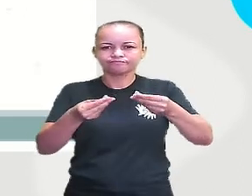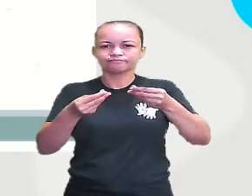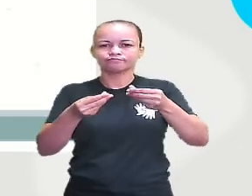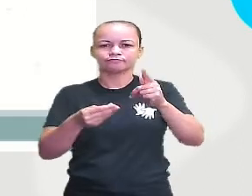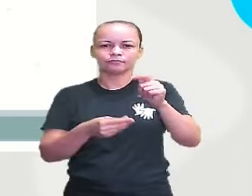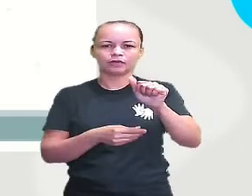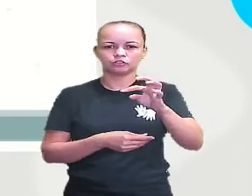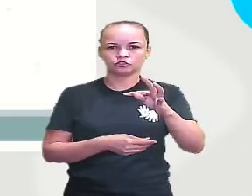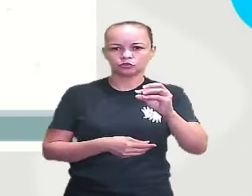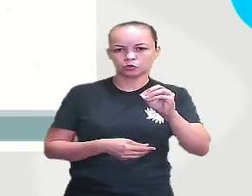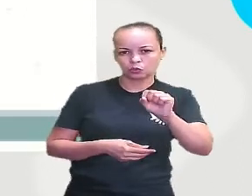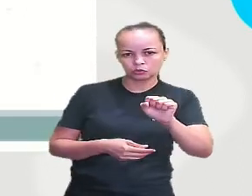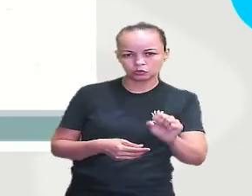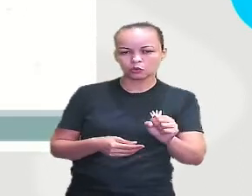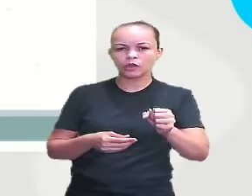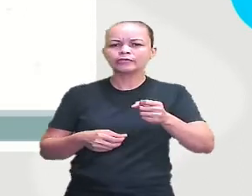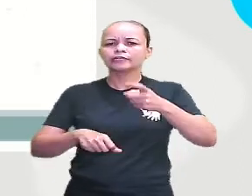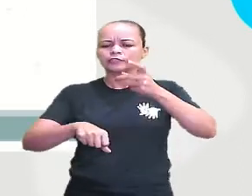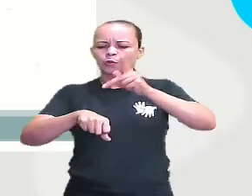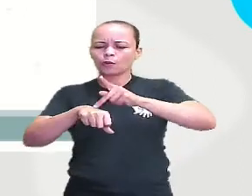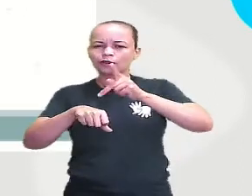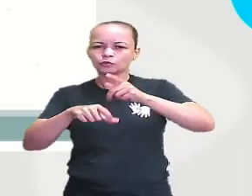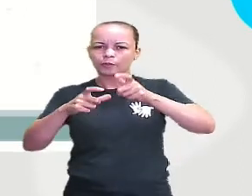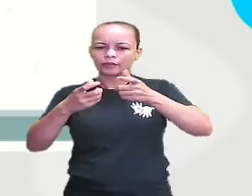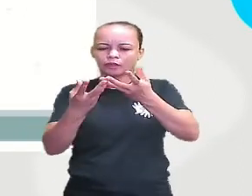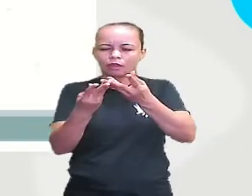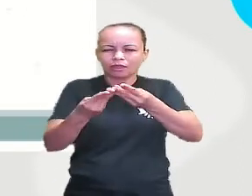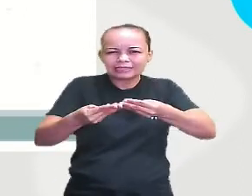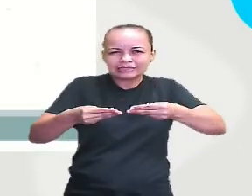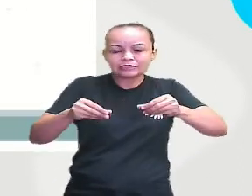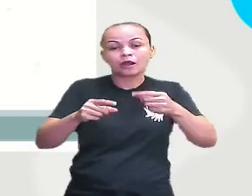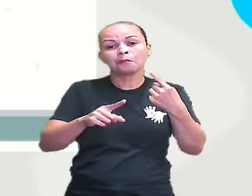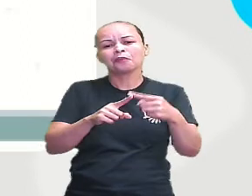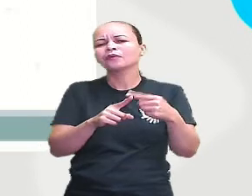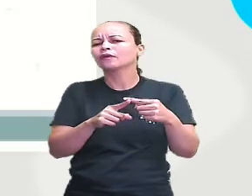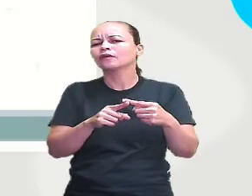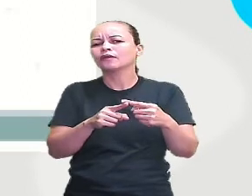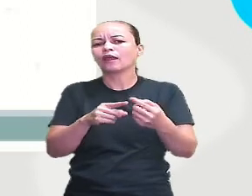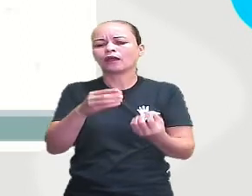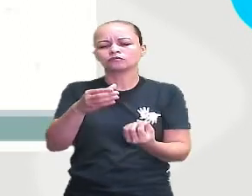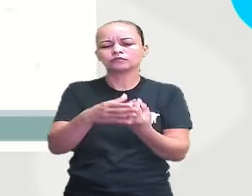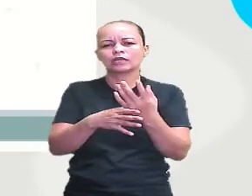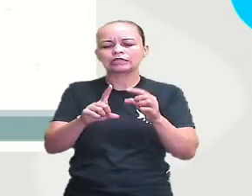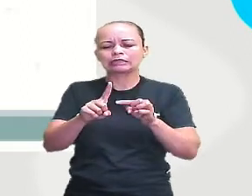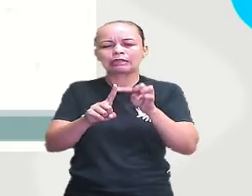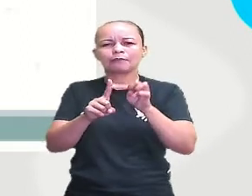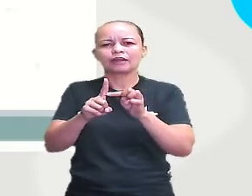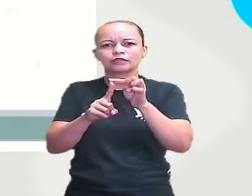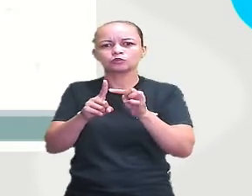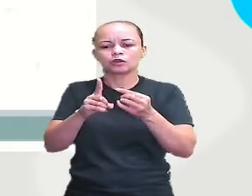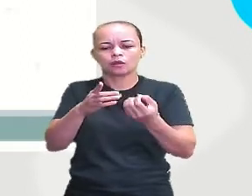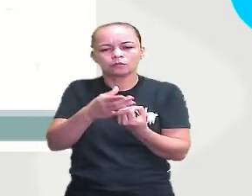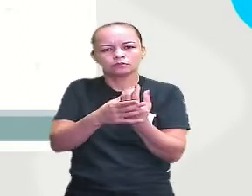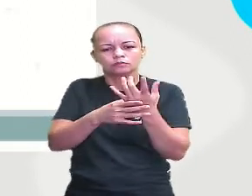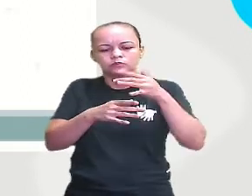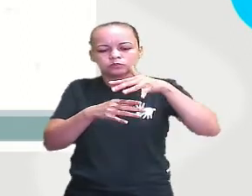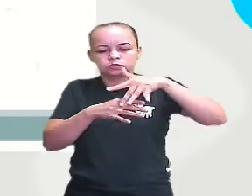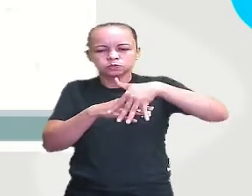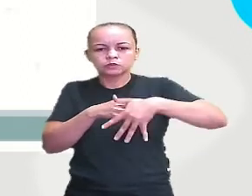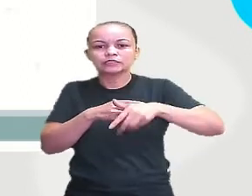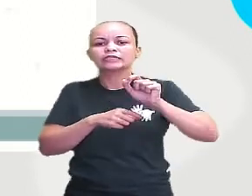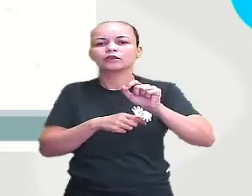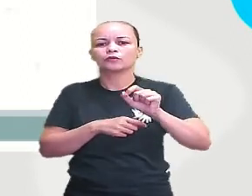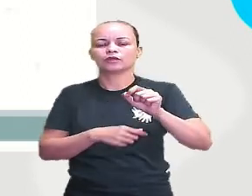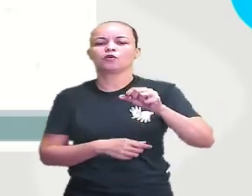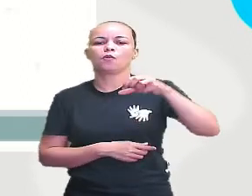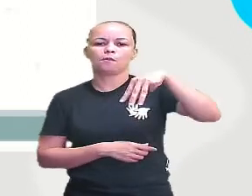as rochas derretidas. Por quê, gente? Alta temperatura, e aí, ó, forma o magma. E aí você vai ter o núcleo,